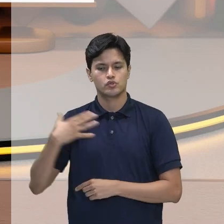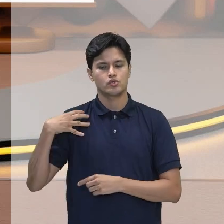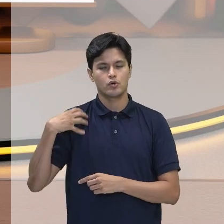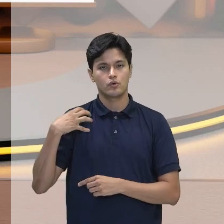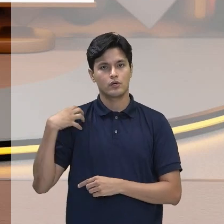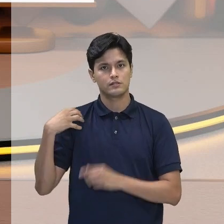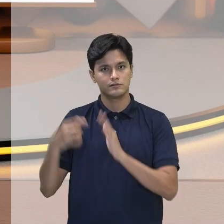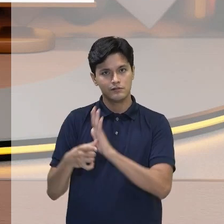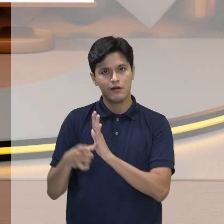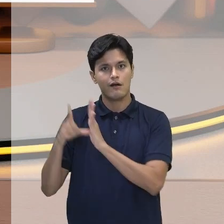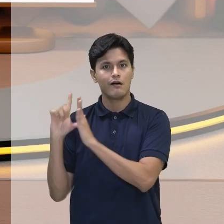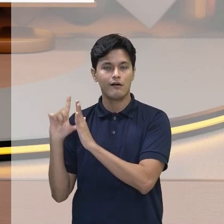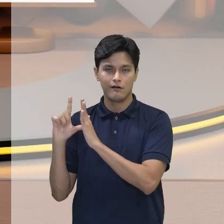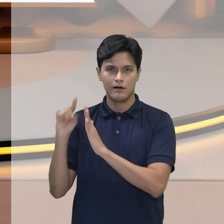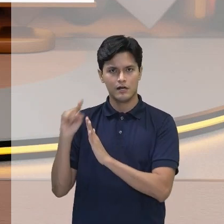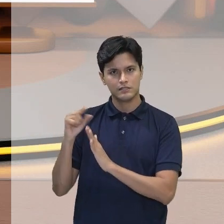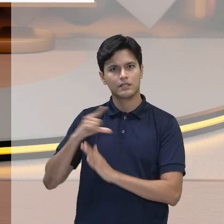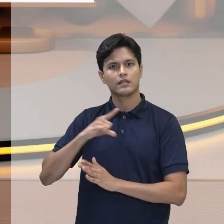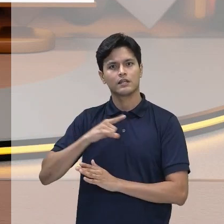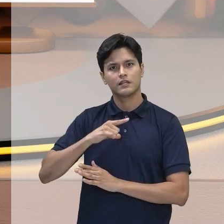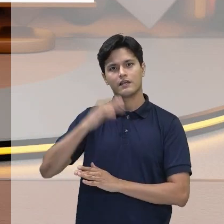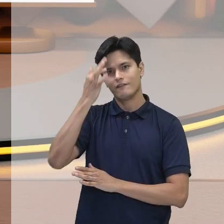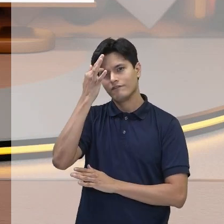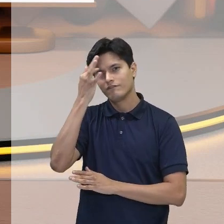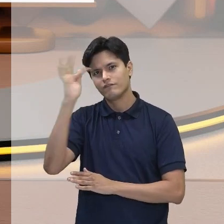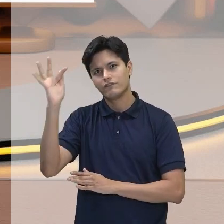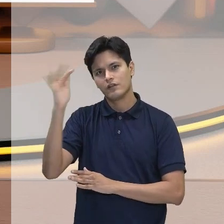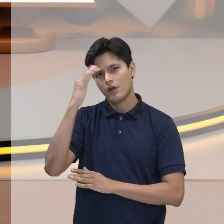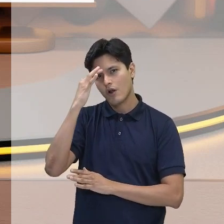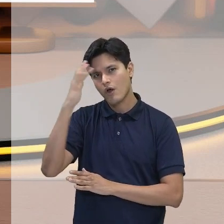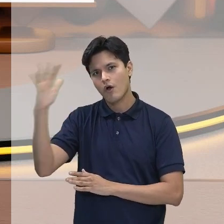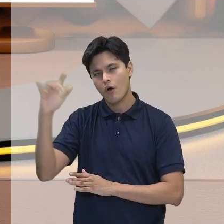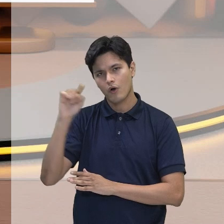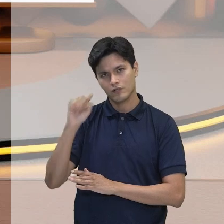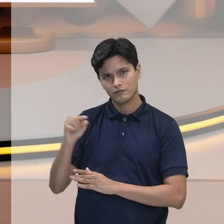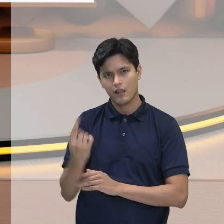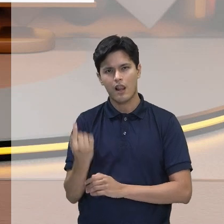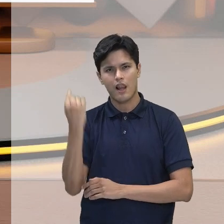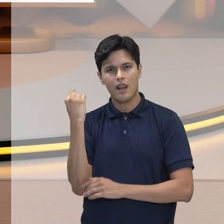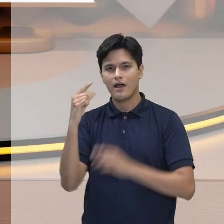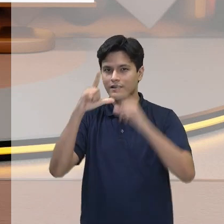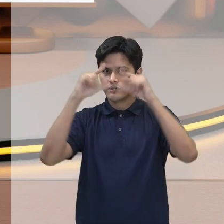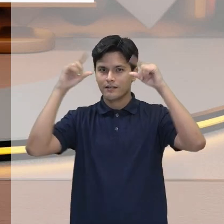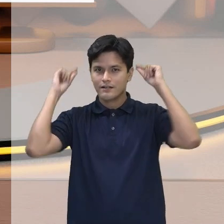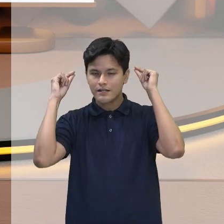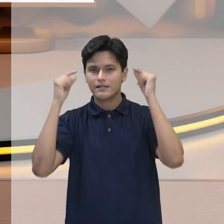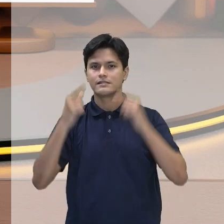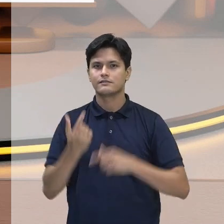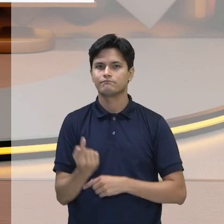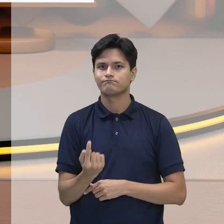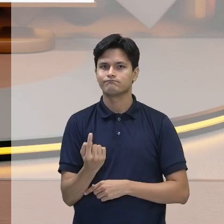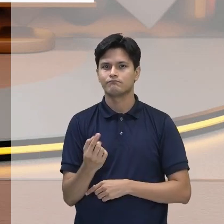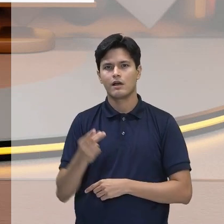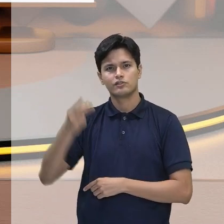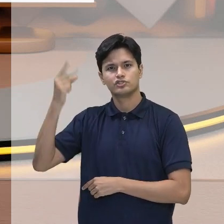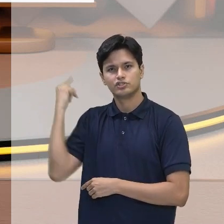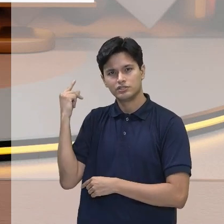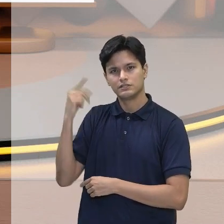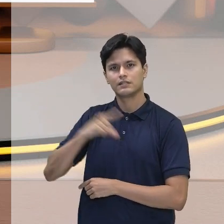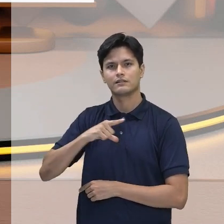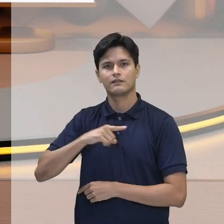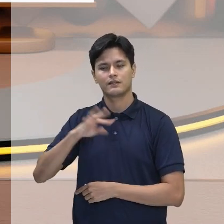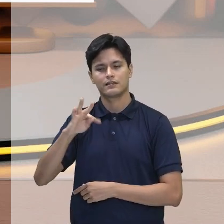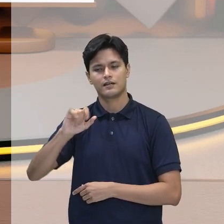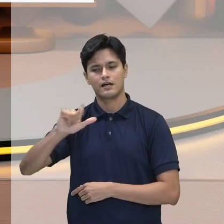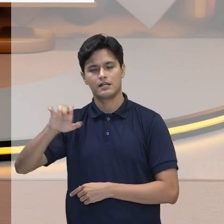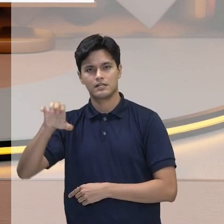início a esse pensamento filosófico no Ocidente, lá na Grécia Antiga, desde Tales de Mileto, né, com a ideia da água, nós